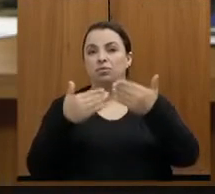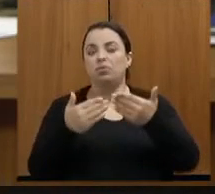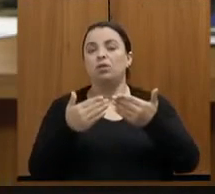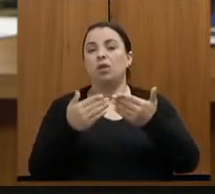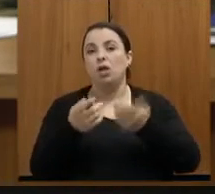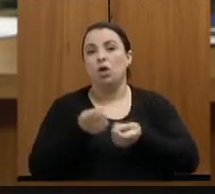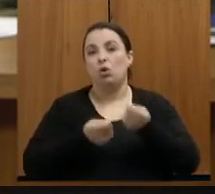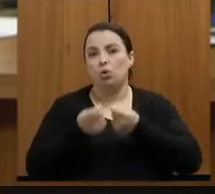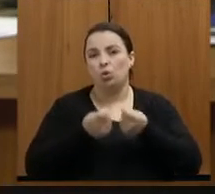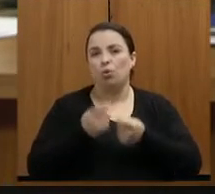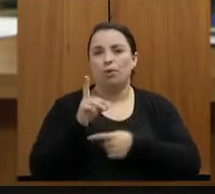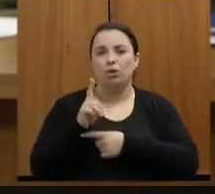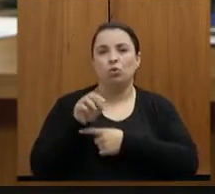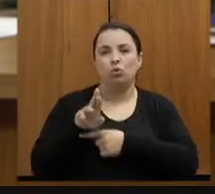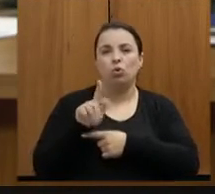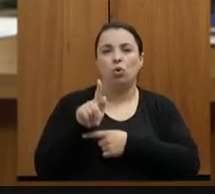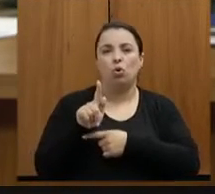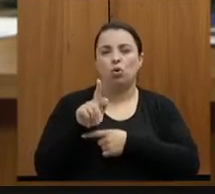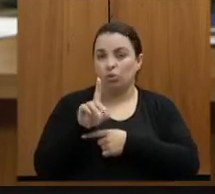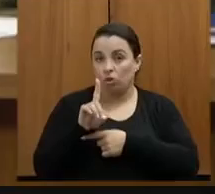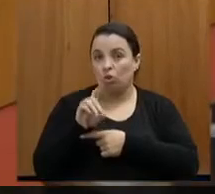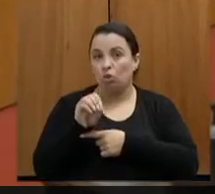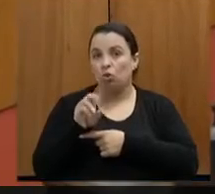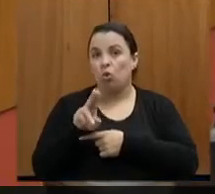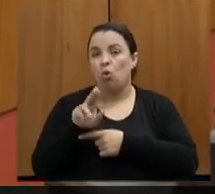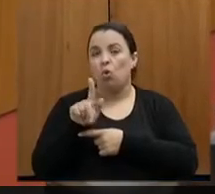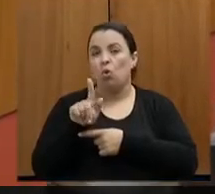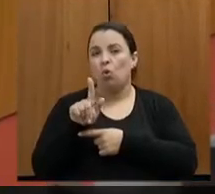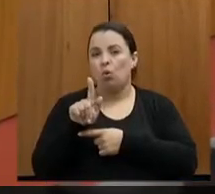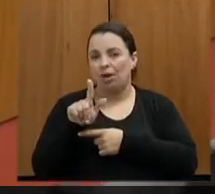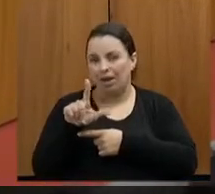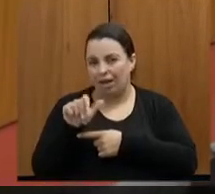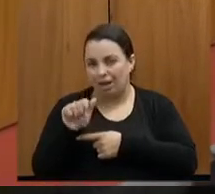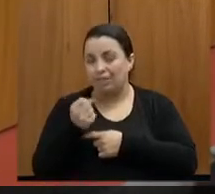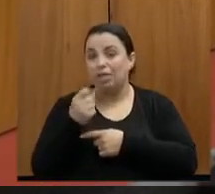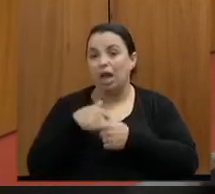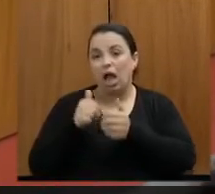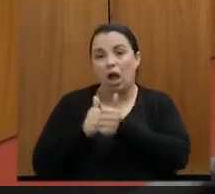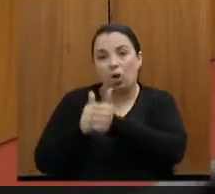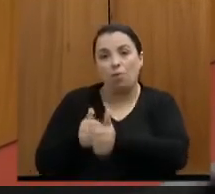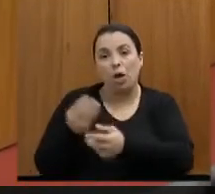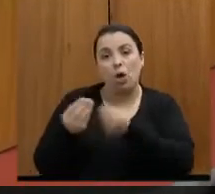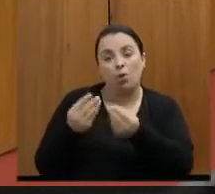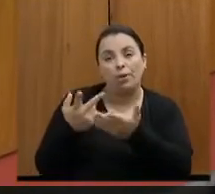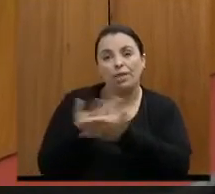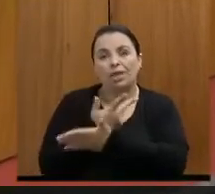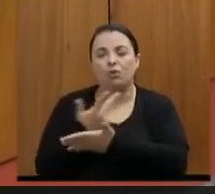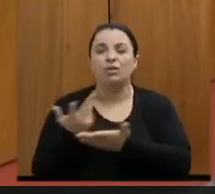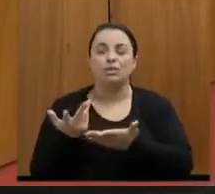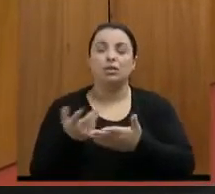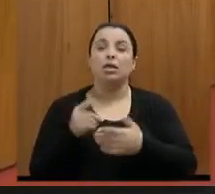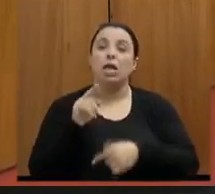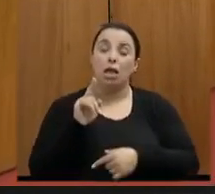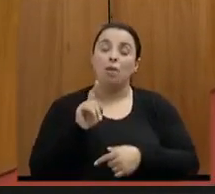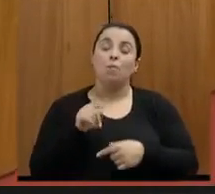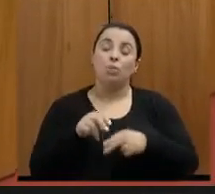que estão aí sempre acompanhando as tratativas, para que, de fato, essa aqui é uma agenda prioritária do governador, ela avança.